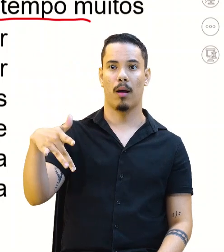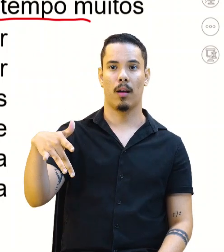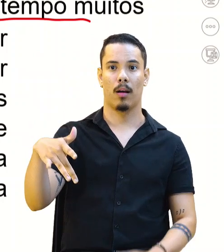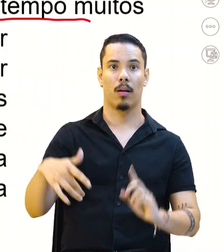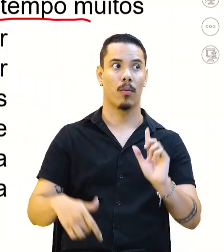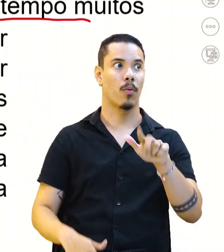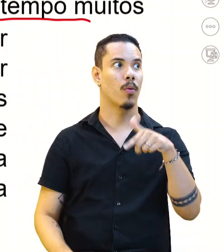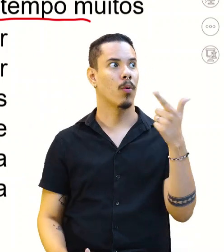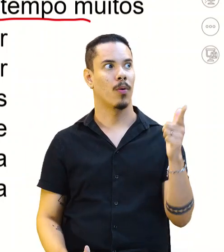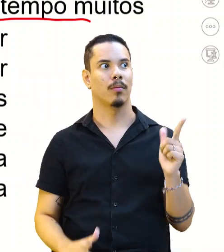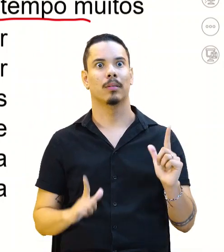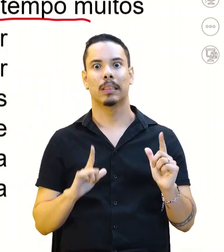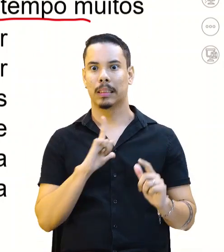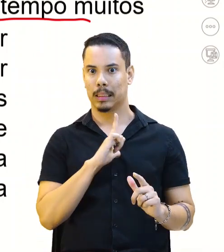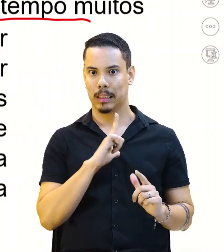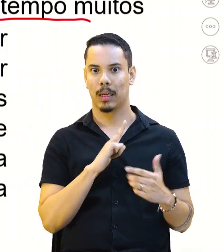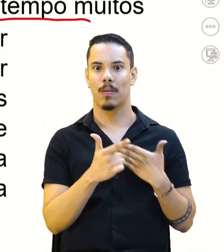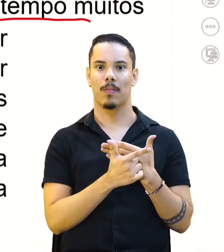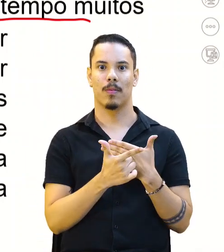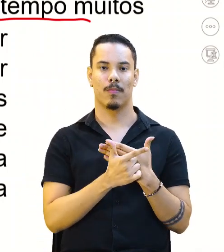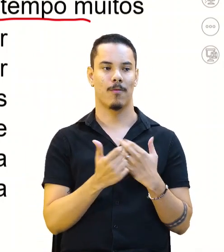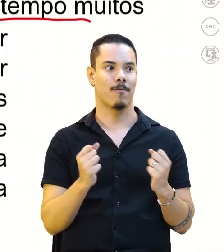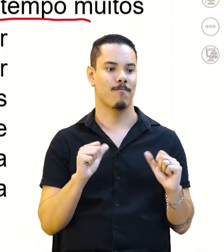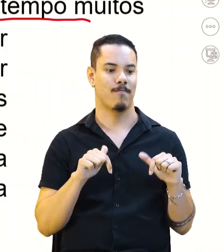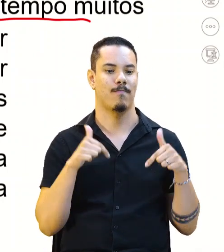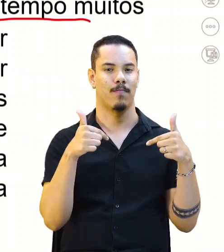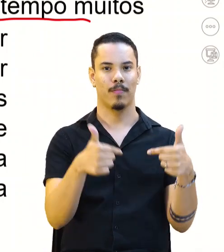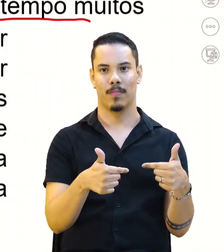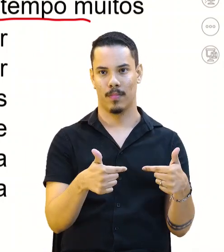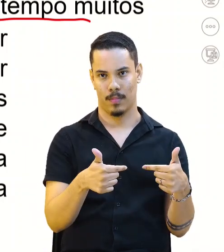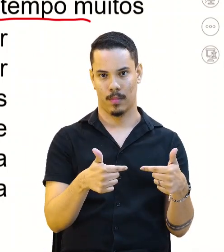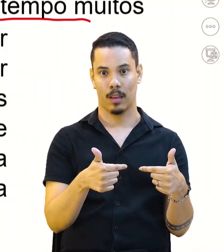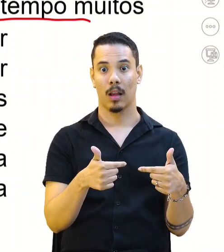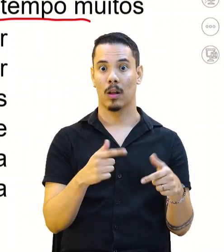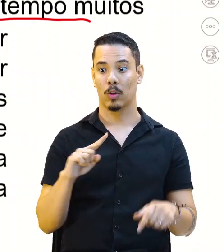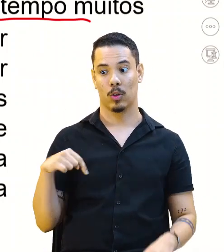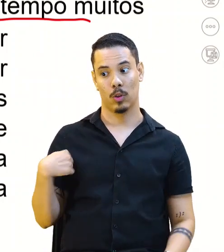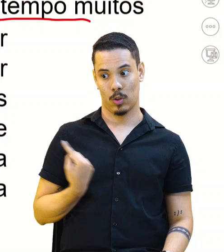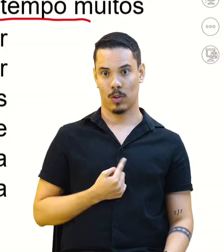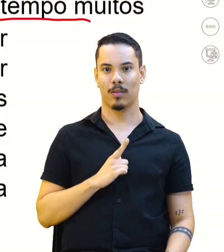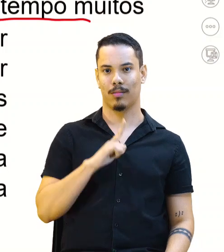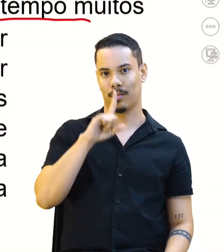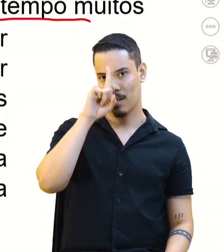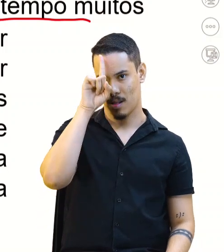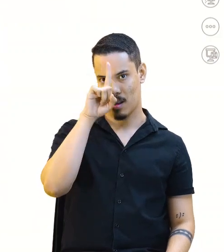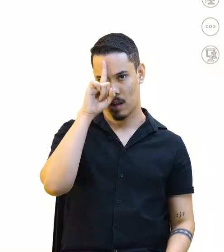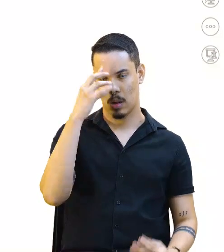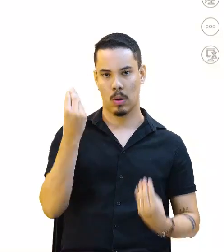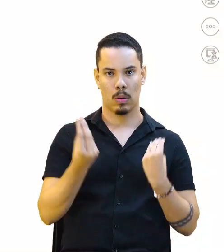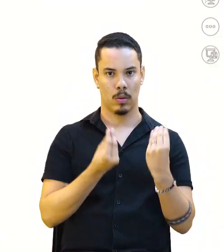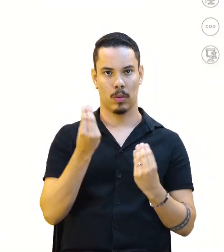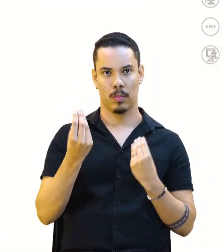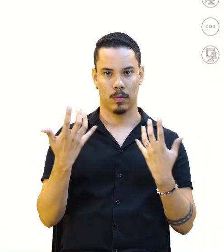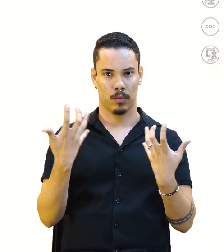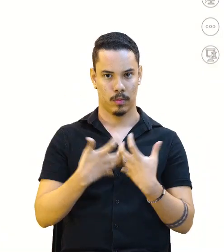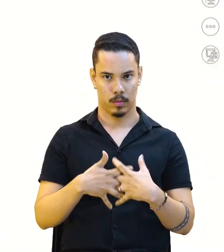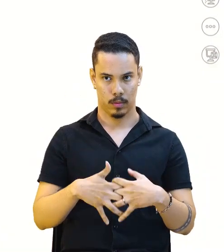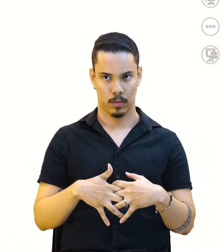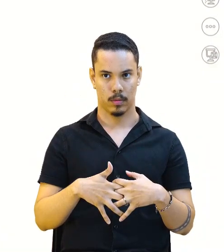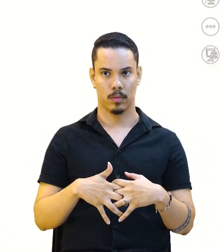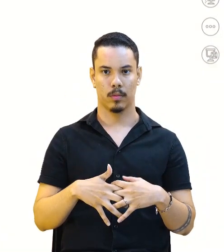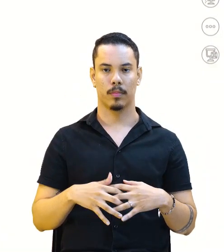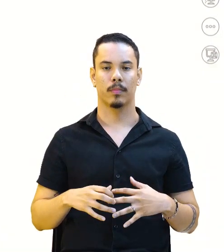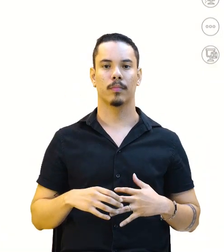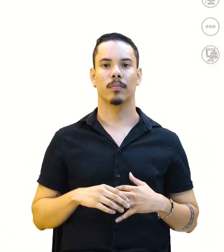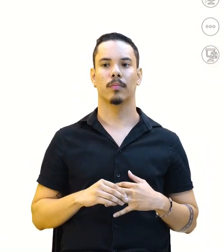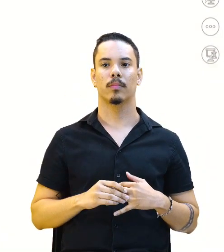ela tem uma função muito assim importante. Assim como eles, eu e o professor Luciano temos a nossa ideia quanto o que é filosofia. Exatamente. Né? Seja